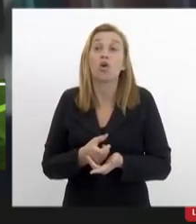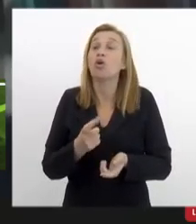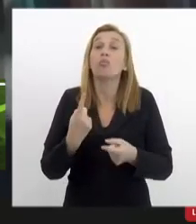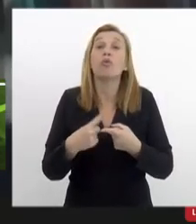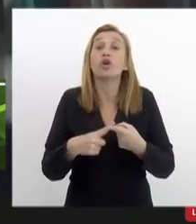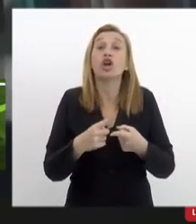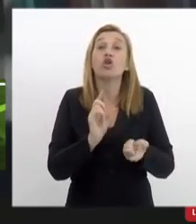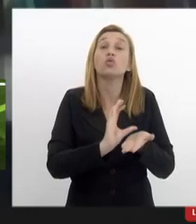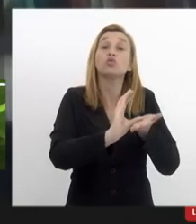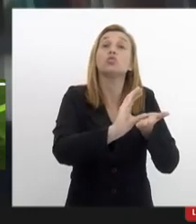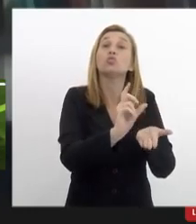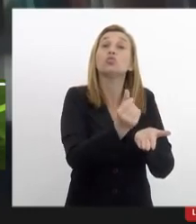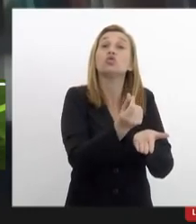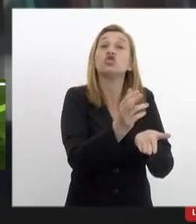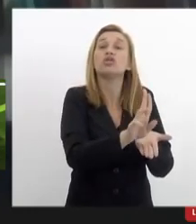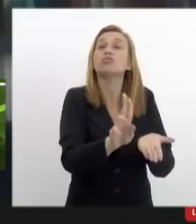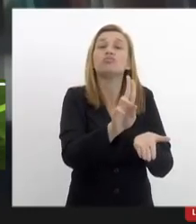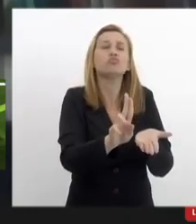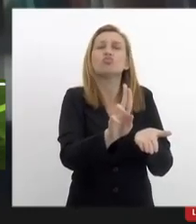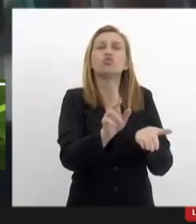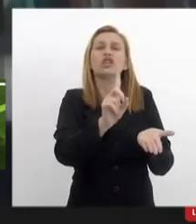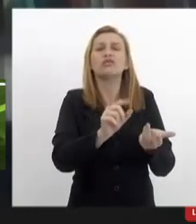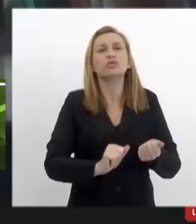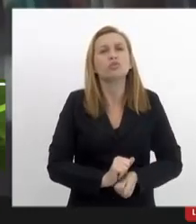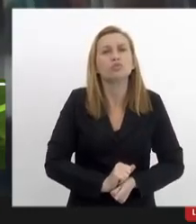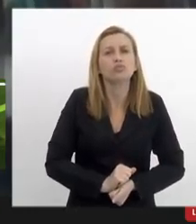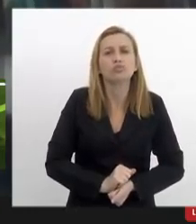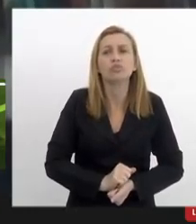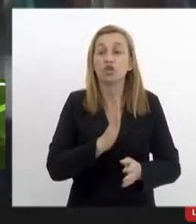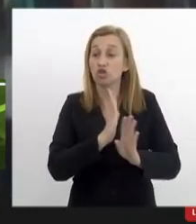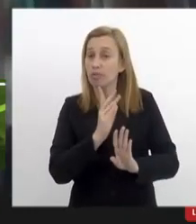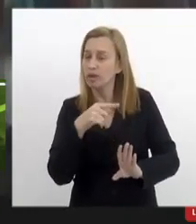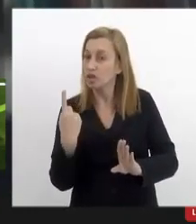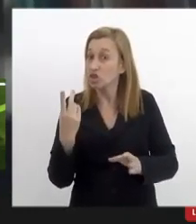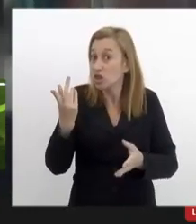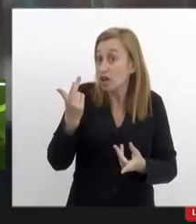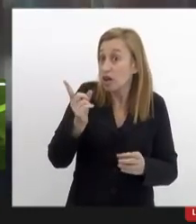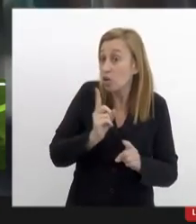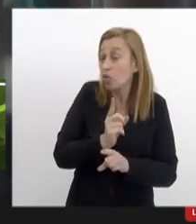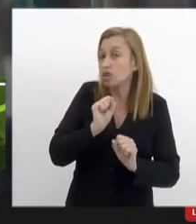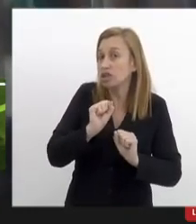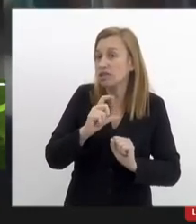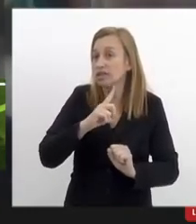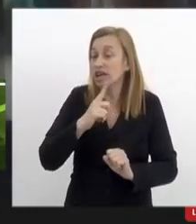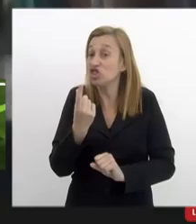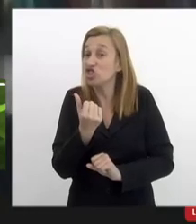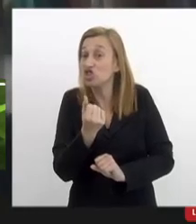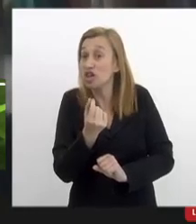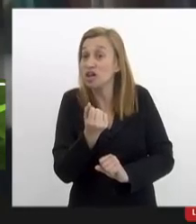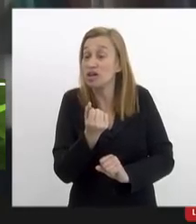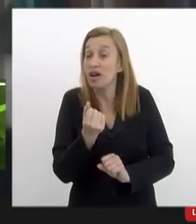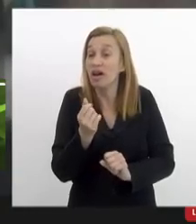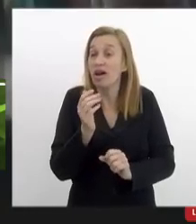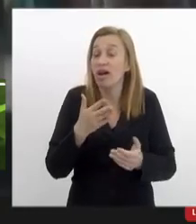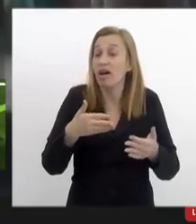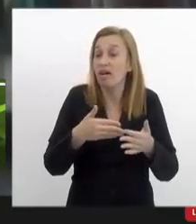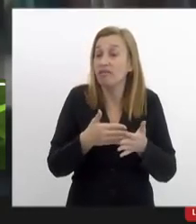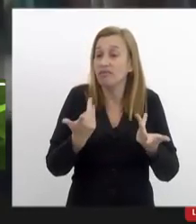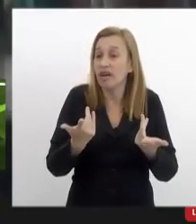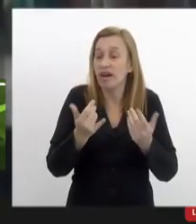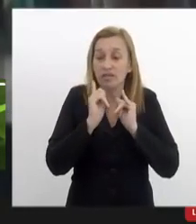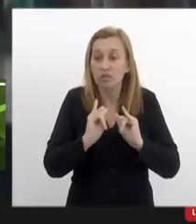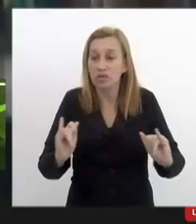não está sendo utilizado? De repente a gente descobre que existe aí dinheiro até anunciado isso aquilo, parece